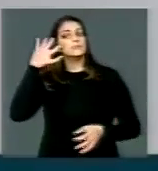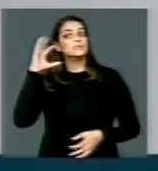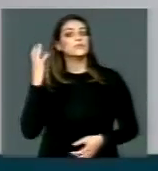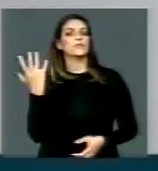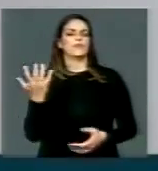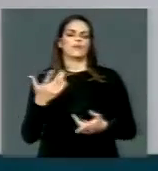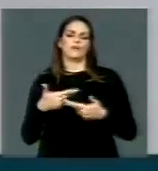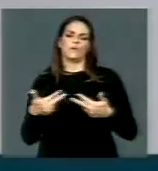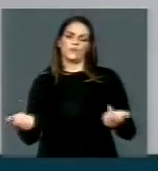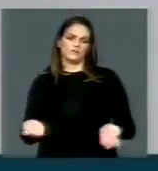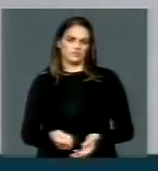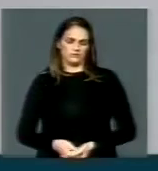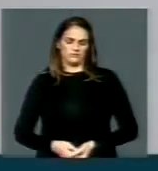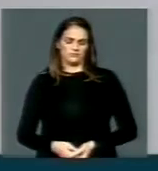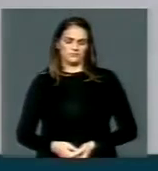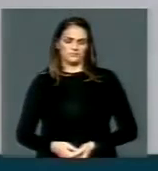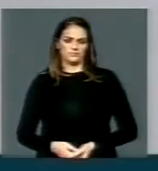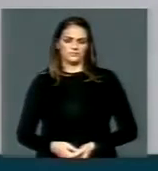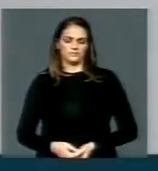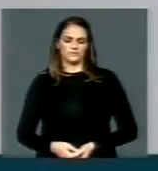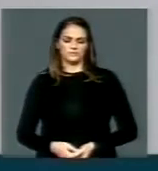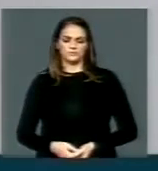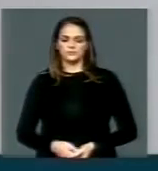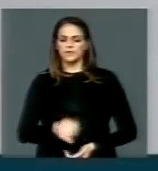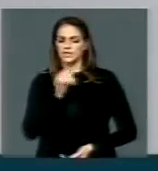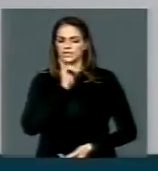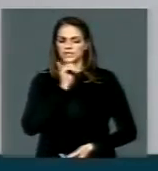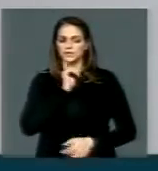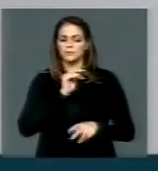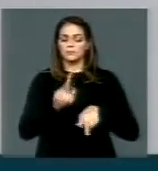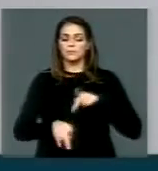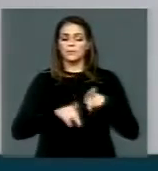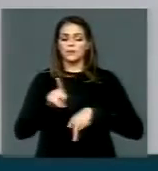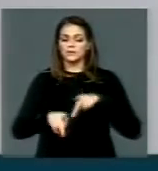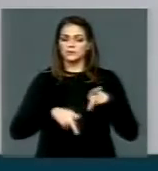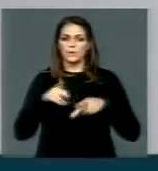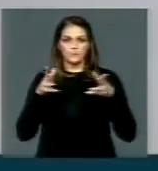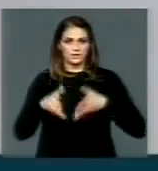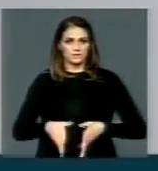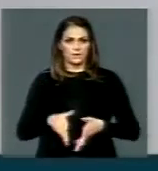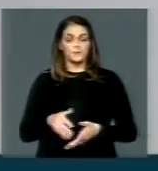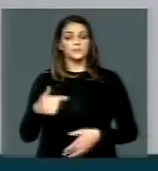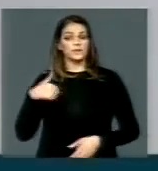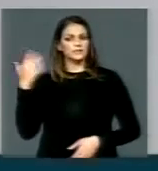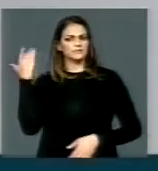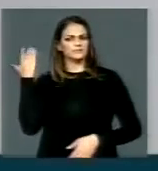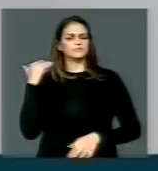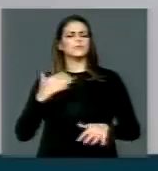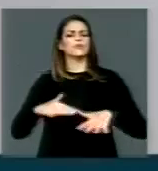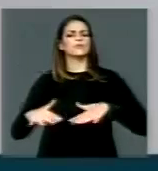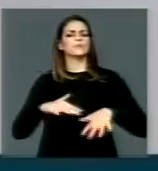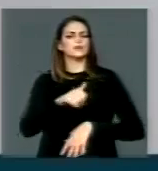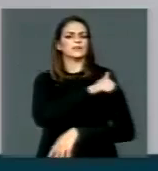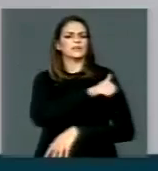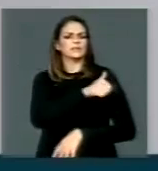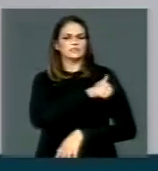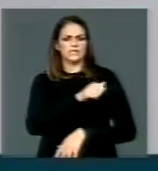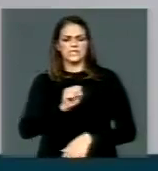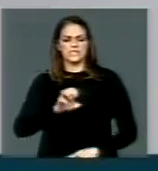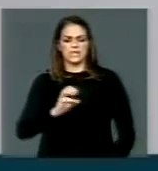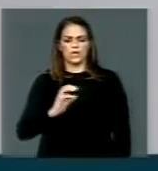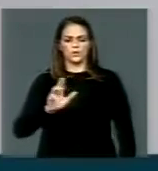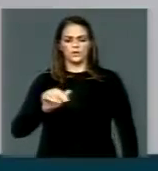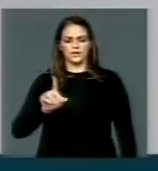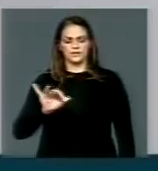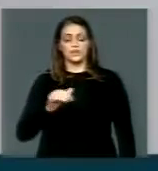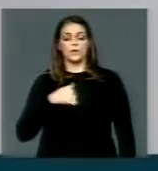olha, entrando na questão da participação popular. Eu nasci no movimento estudantil, movimento secundarista. Fui presidente